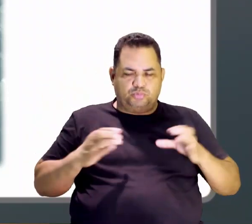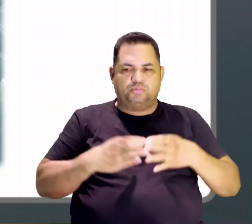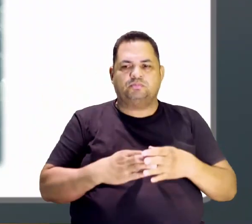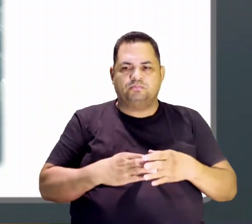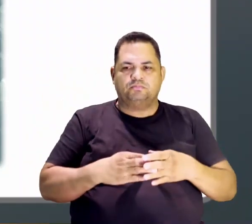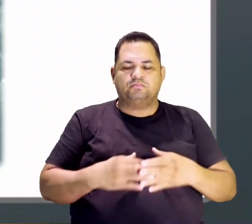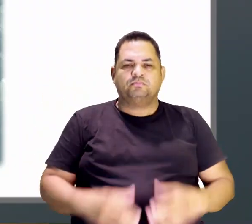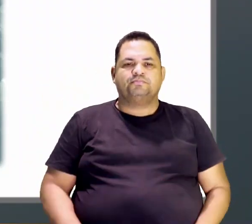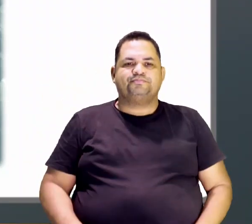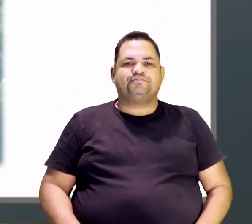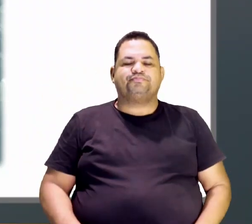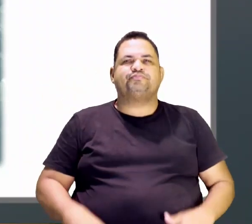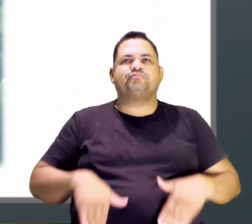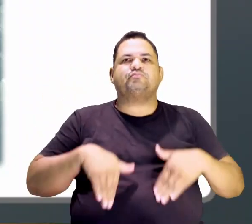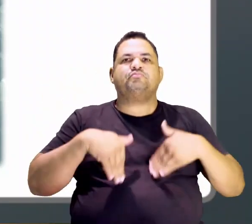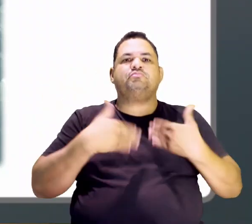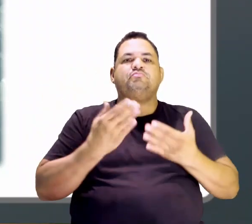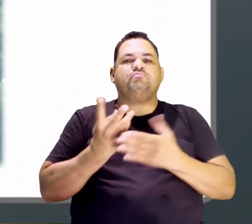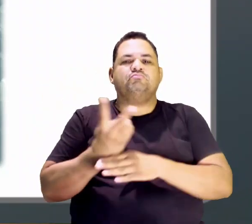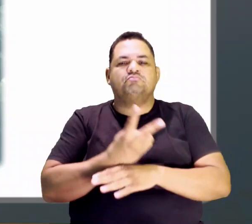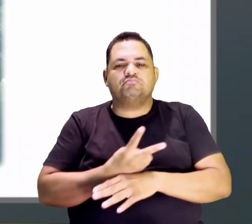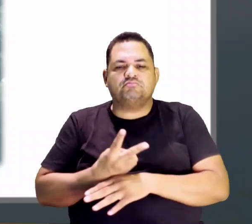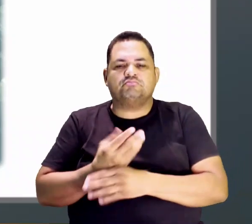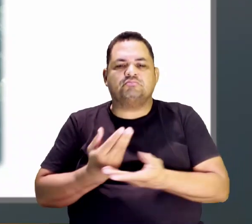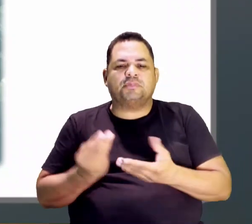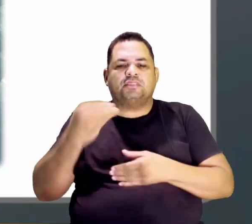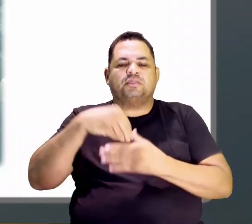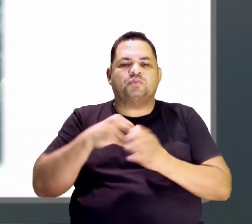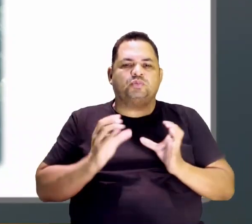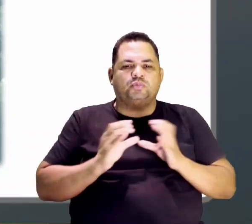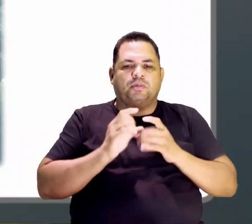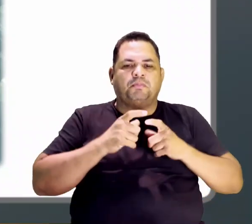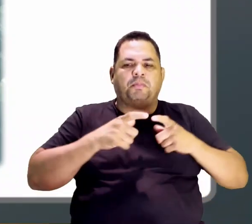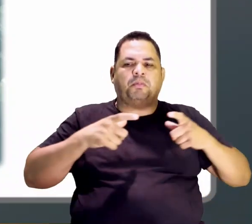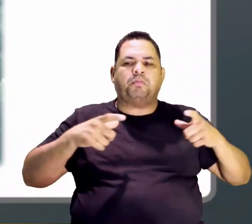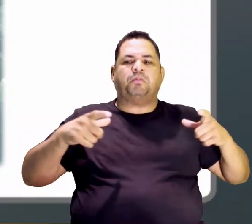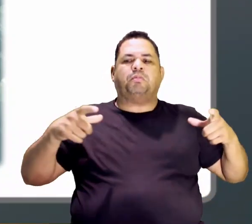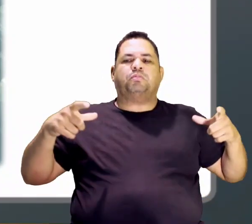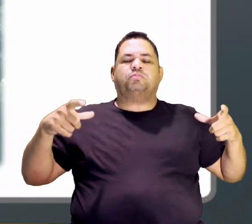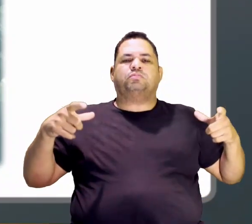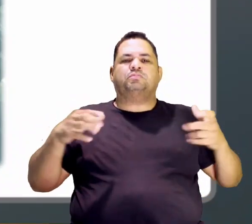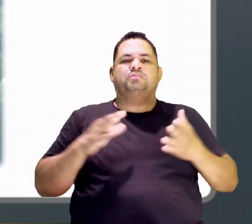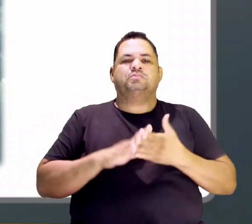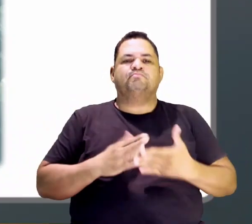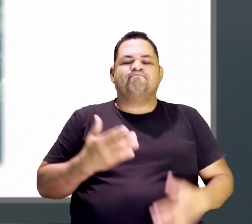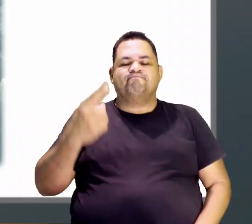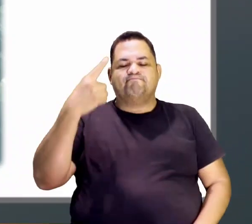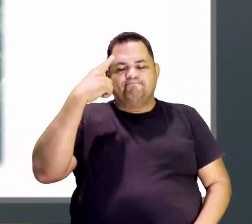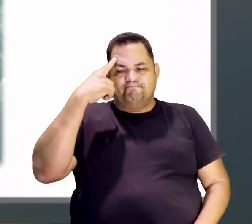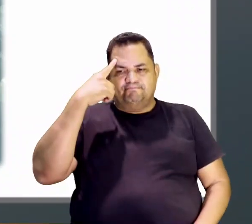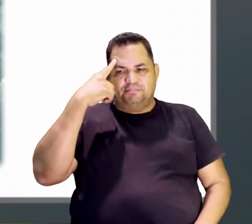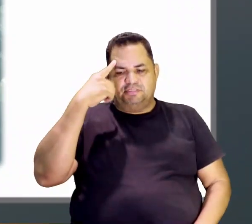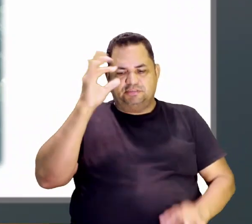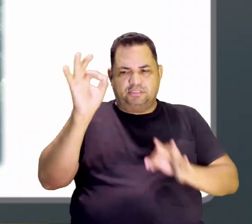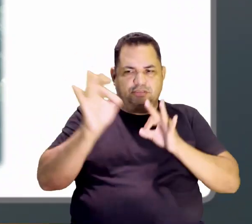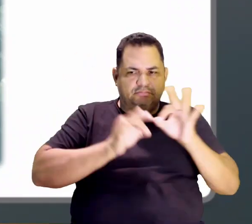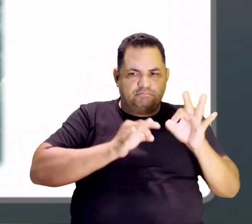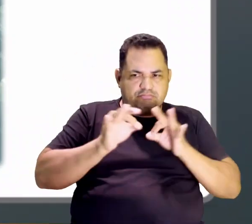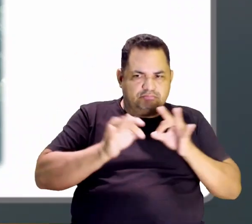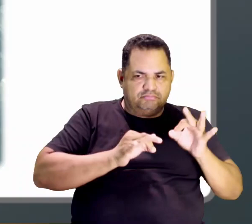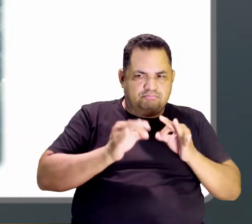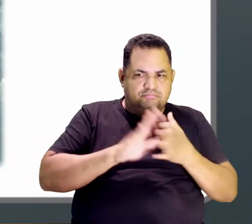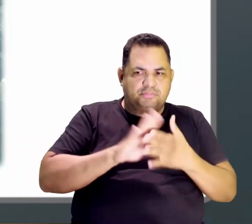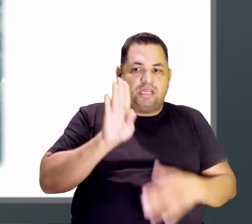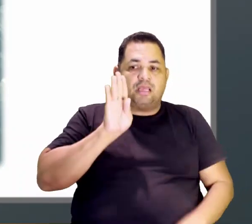gente busca aí pertencer a um grupo, fazer esse grupo crescer, se a gente pensar de um modo geral, organizacional, isso é